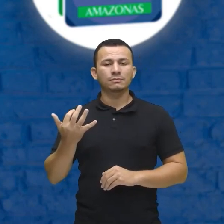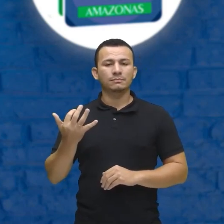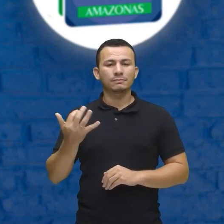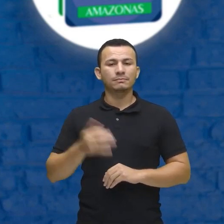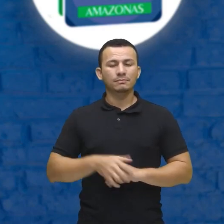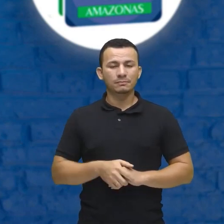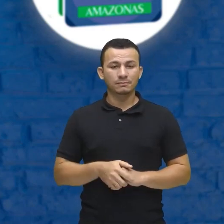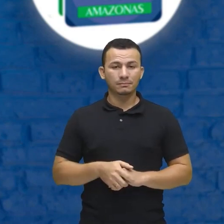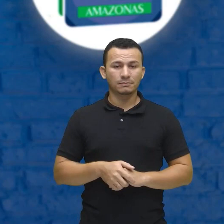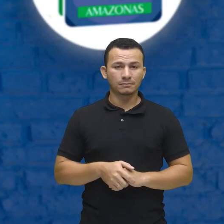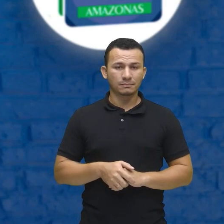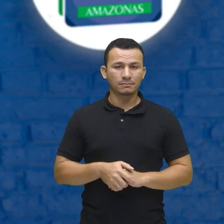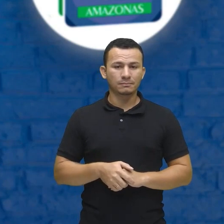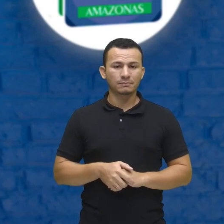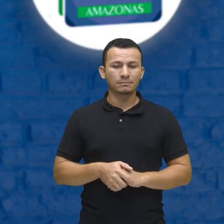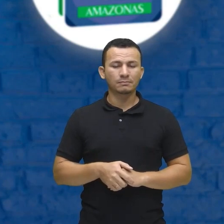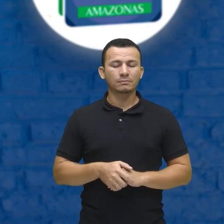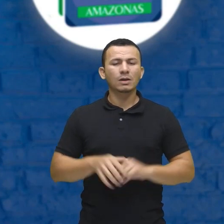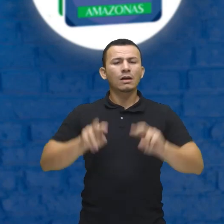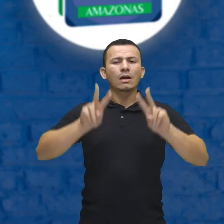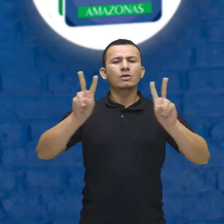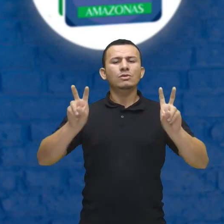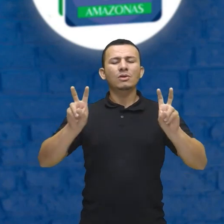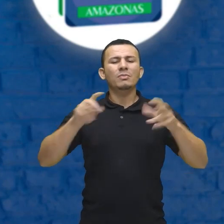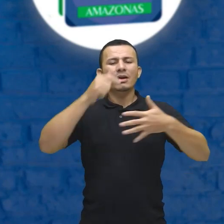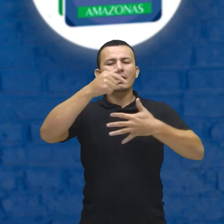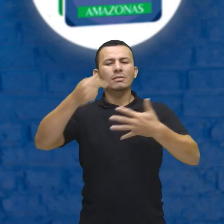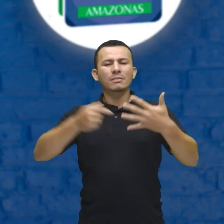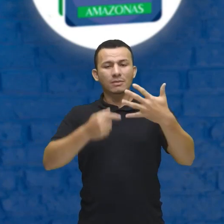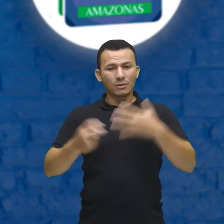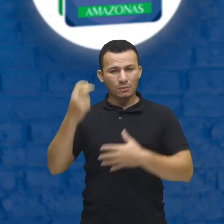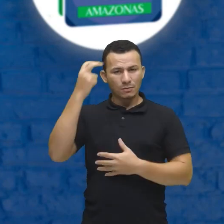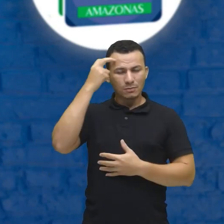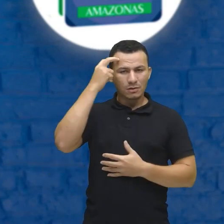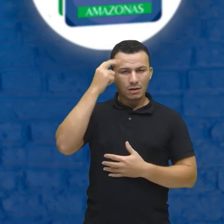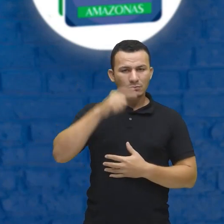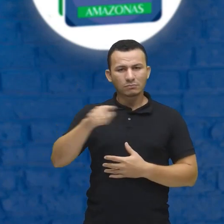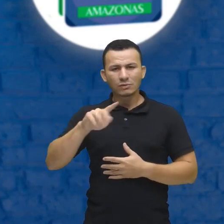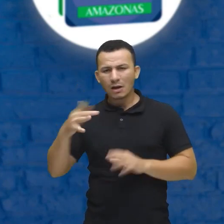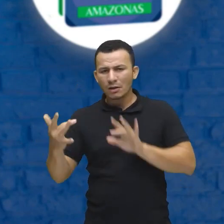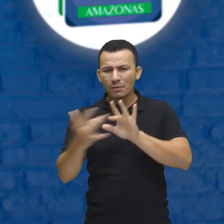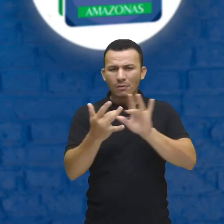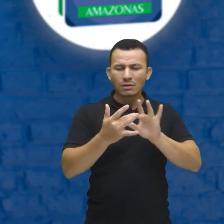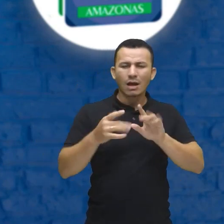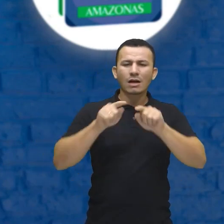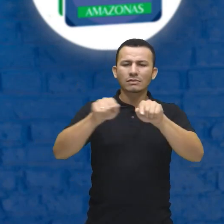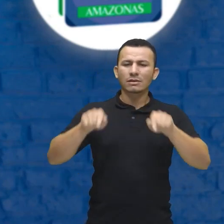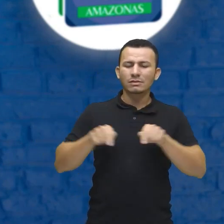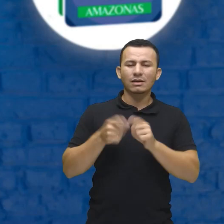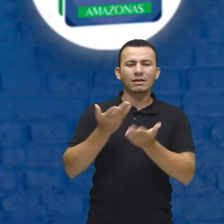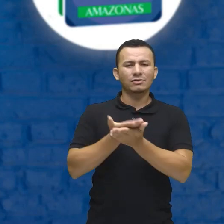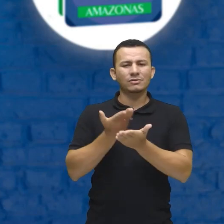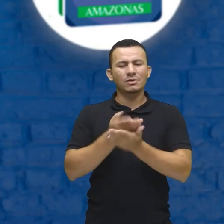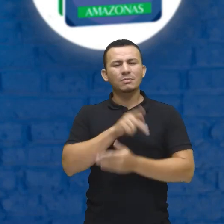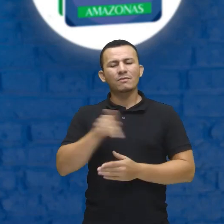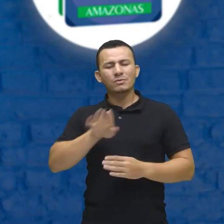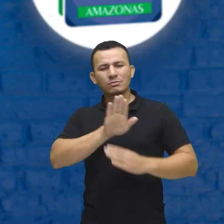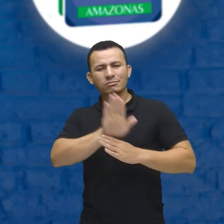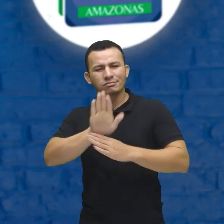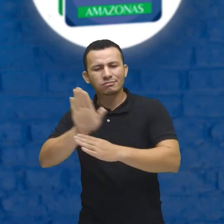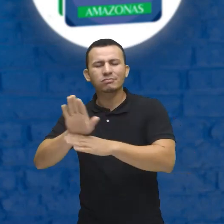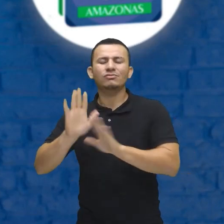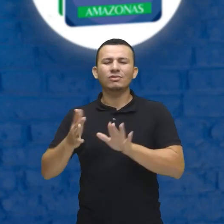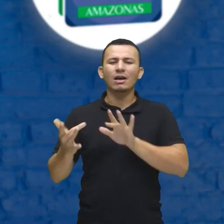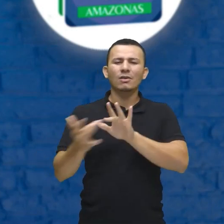né, a questão da questão cultural, do repertório cultural, vocês já participaram, tiveram em sala de aula, o professor já instigou vocês, já participaram de